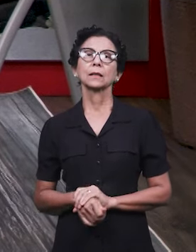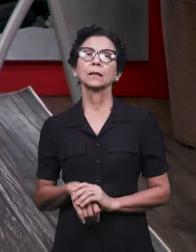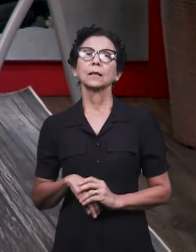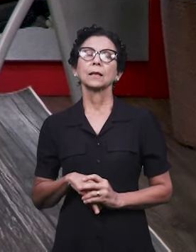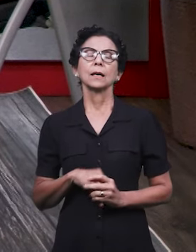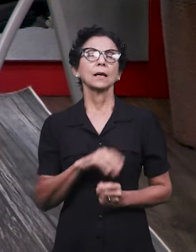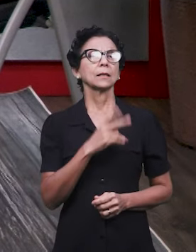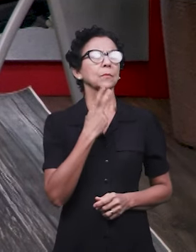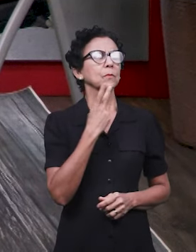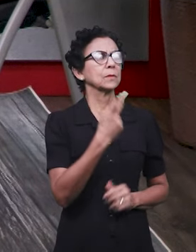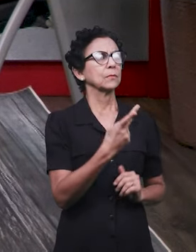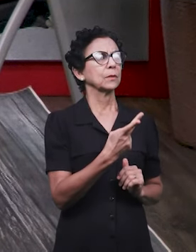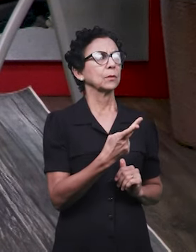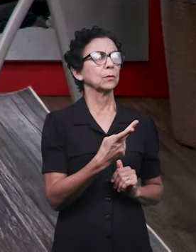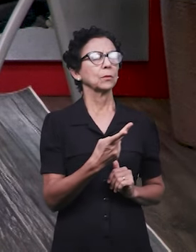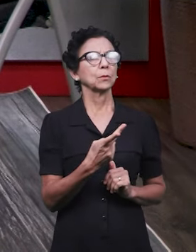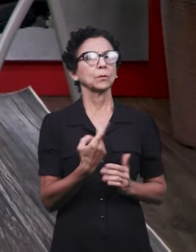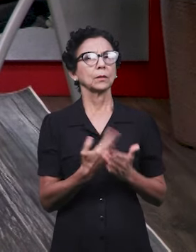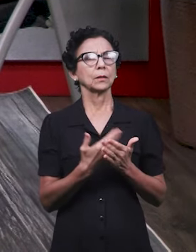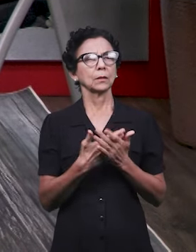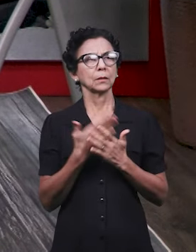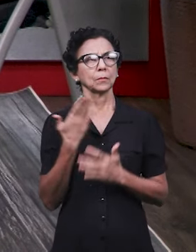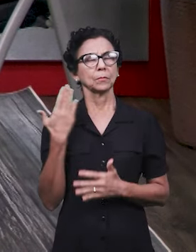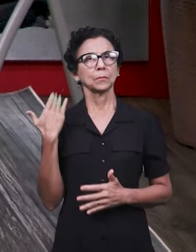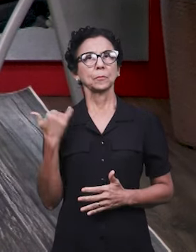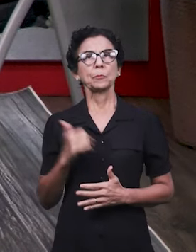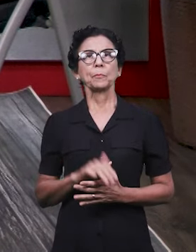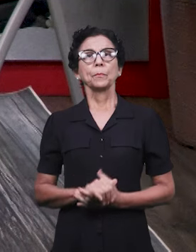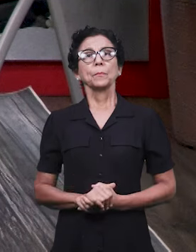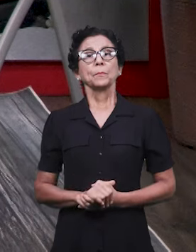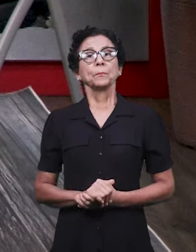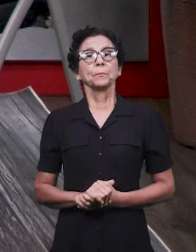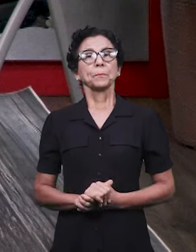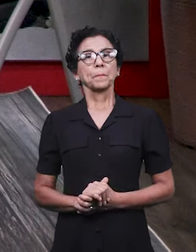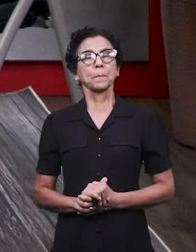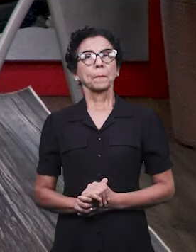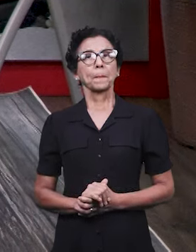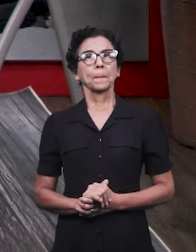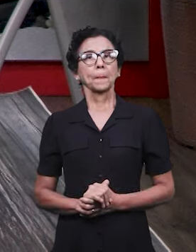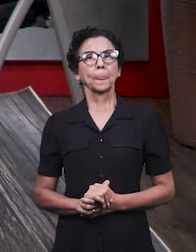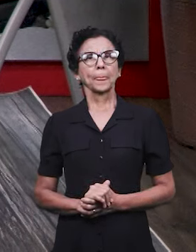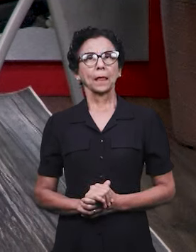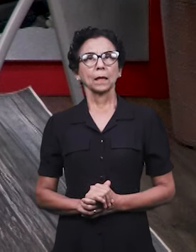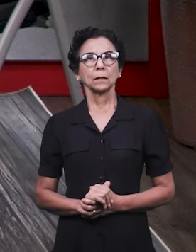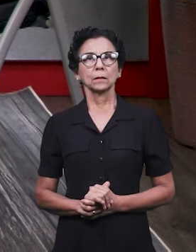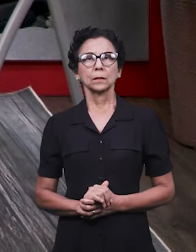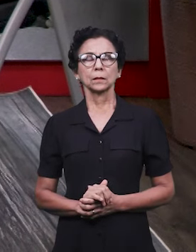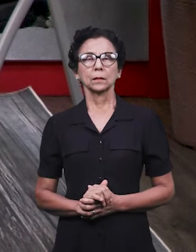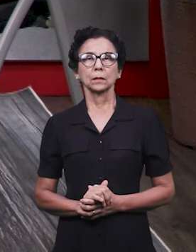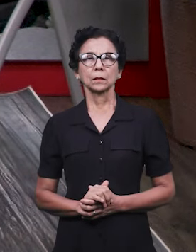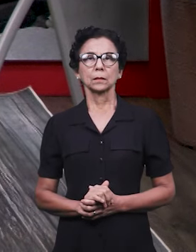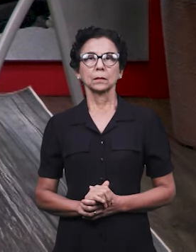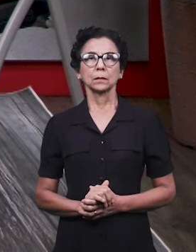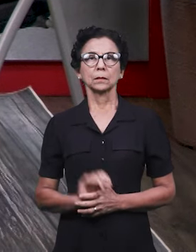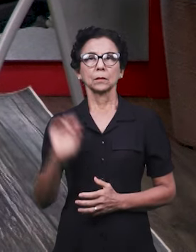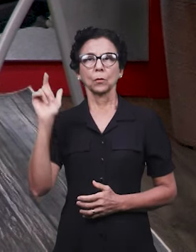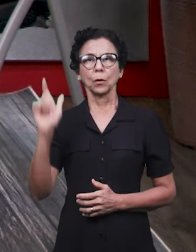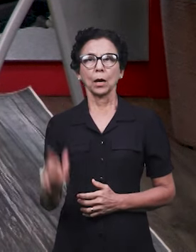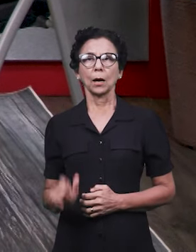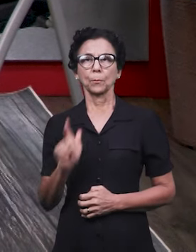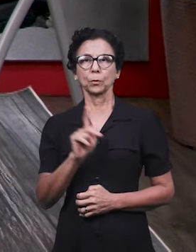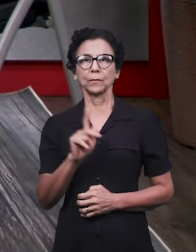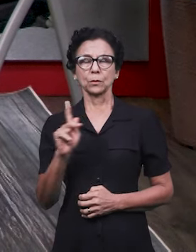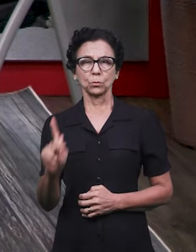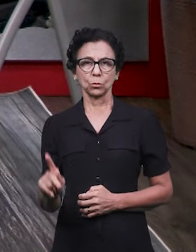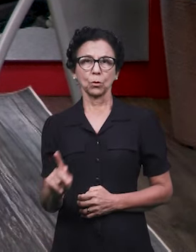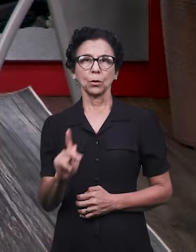anterior, isso tudo a professora pode ter como uma cadernetazinha, né? Pode fazer a impressão desse